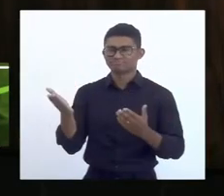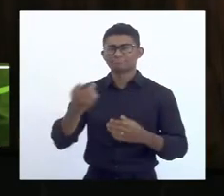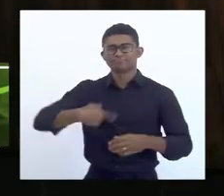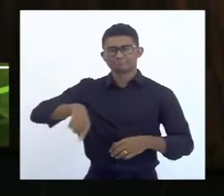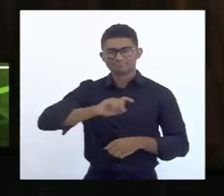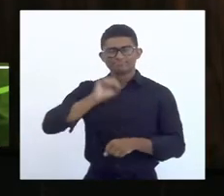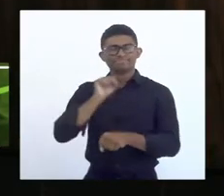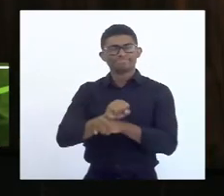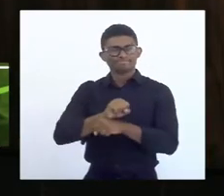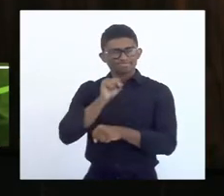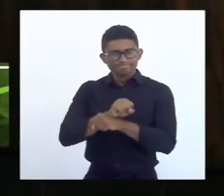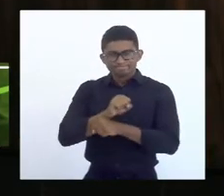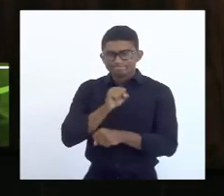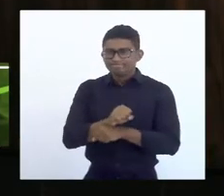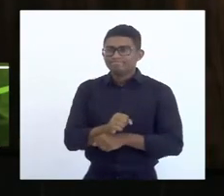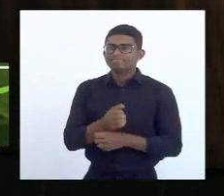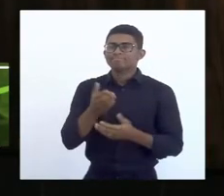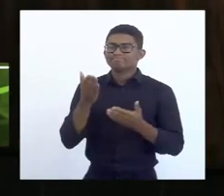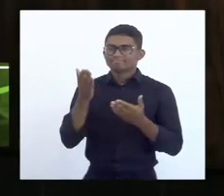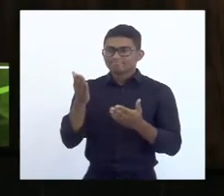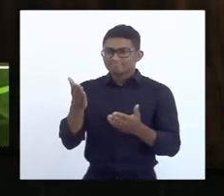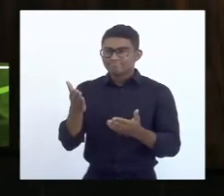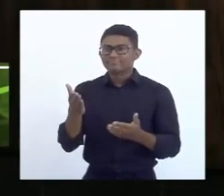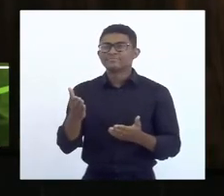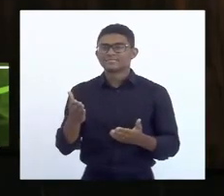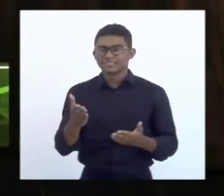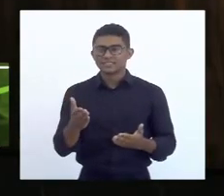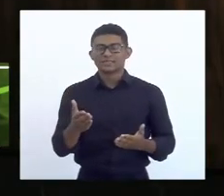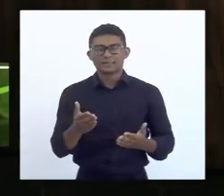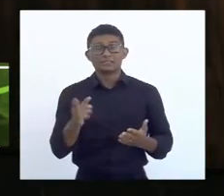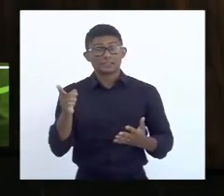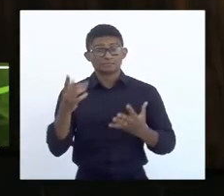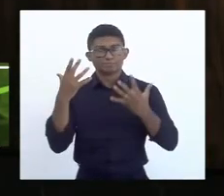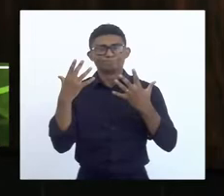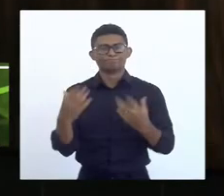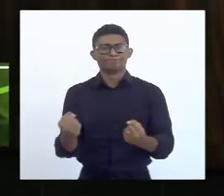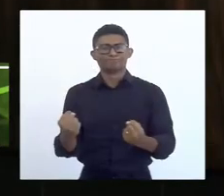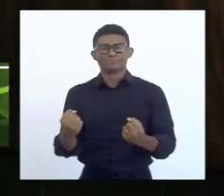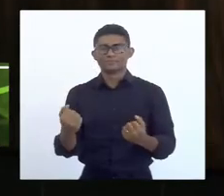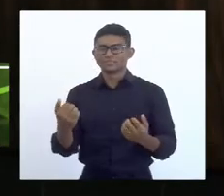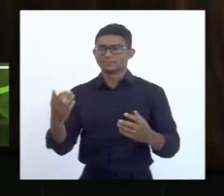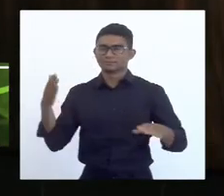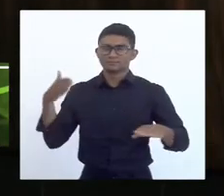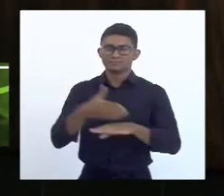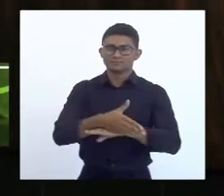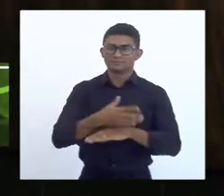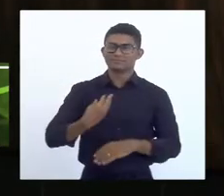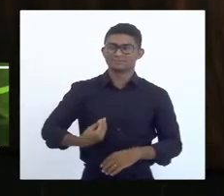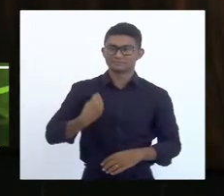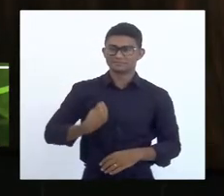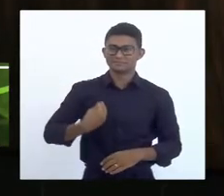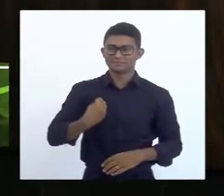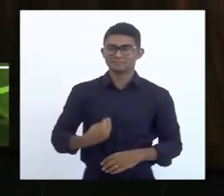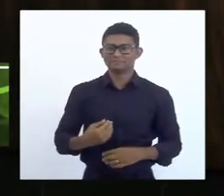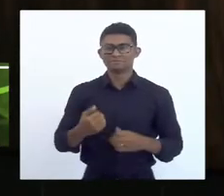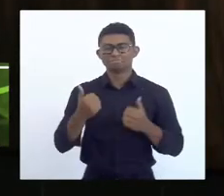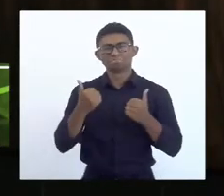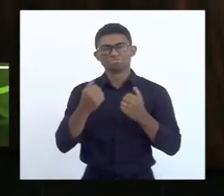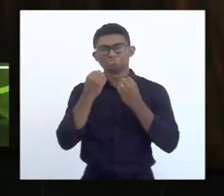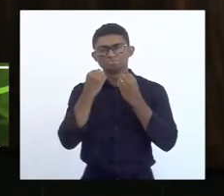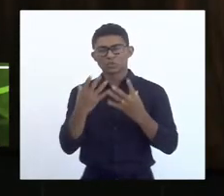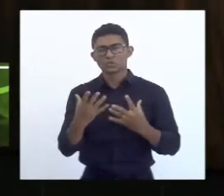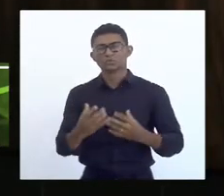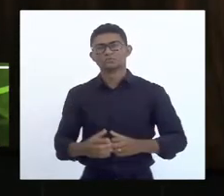Aguardamos ansiosamente a confirmação da Manuela, a presença da Manuela aqui. Ela que